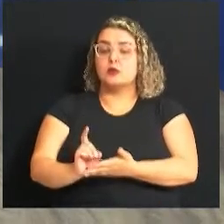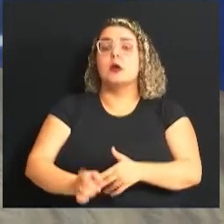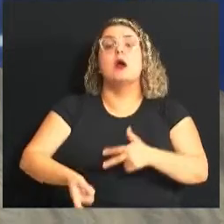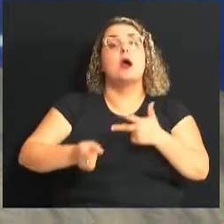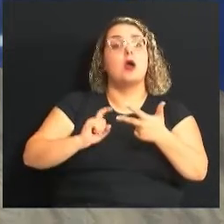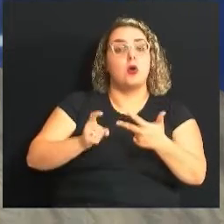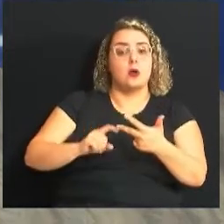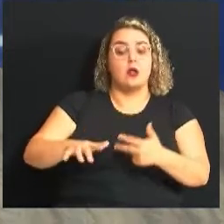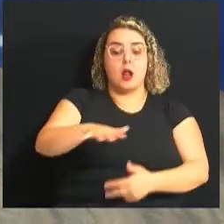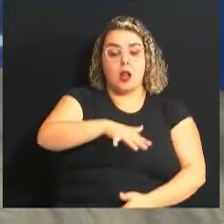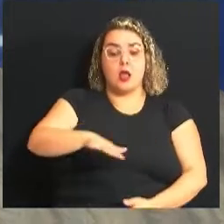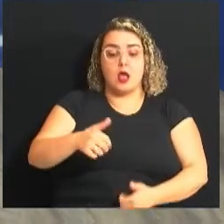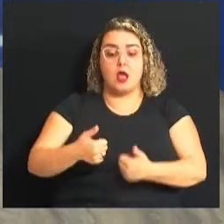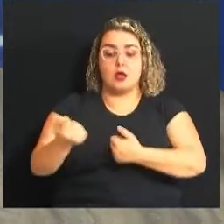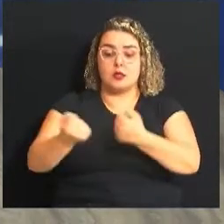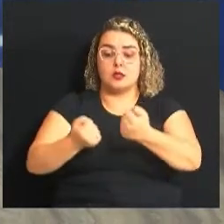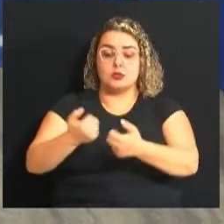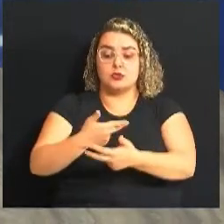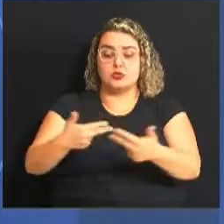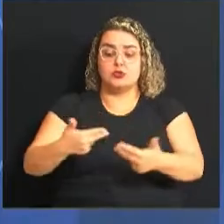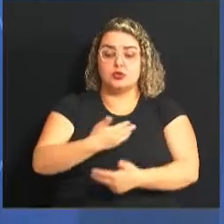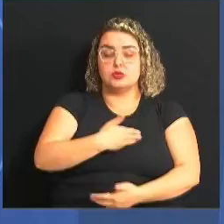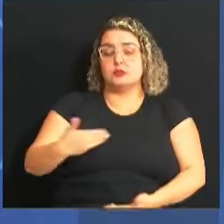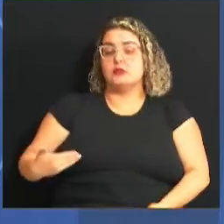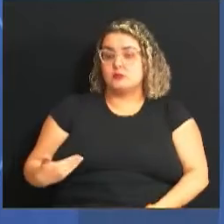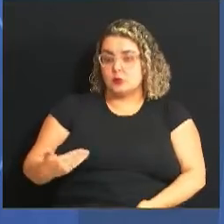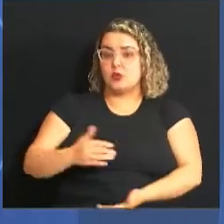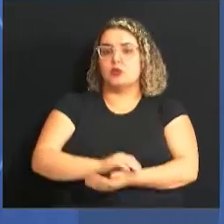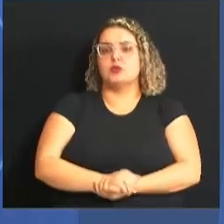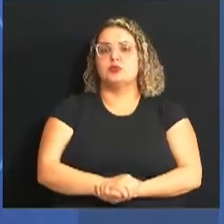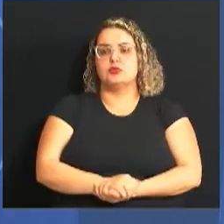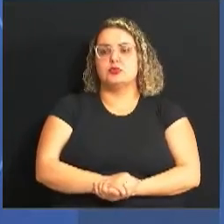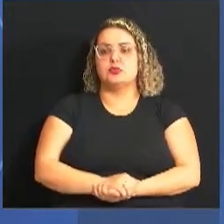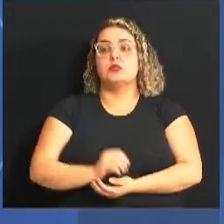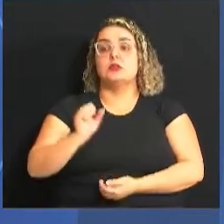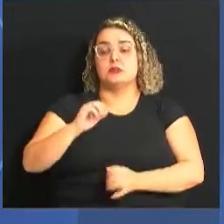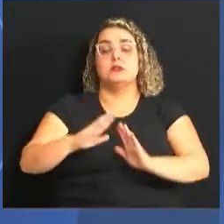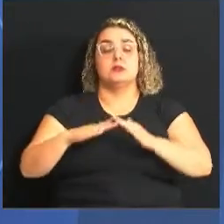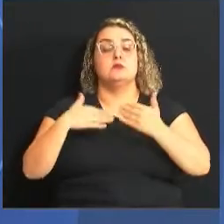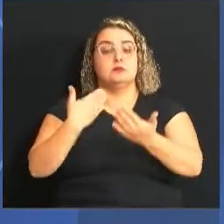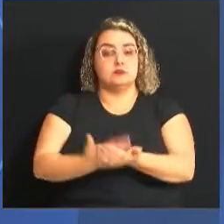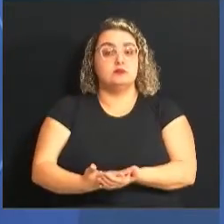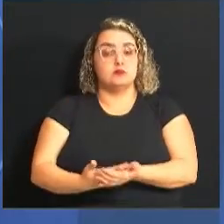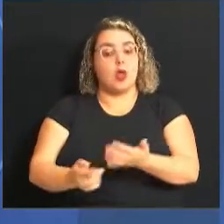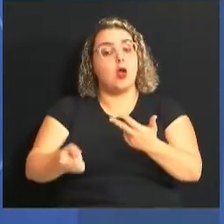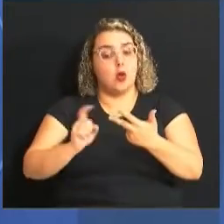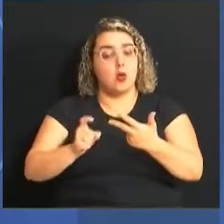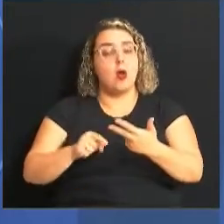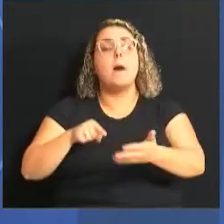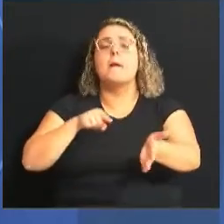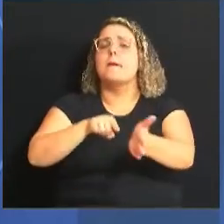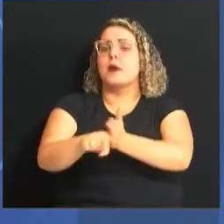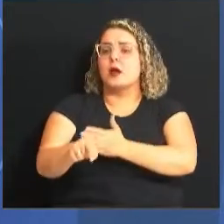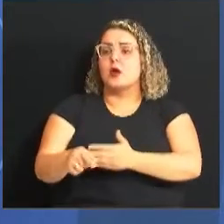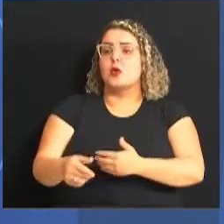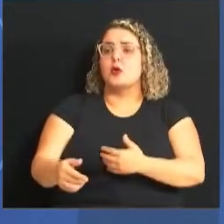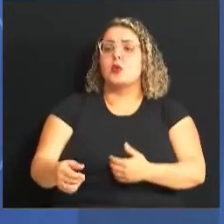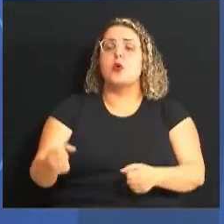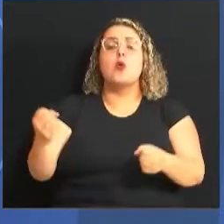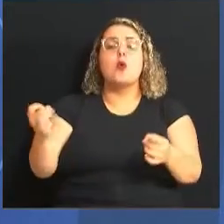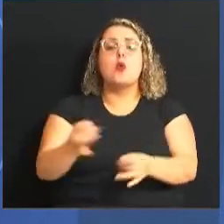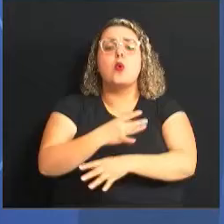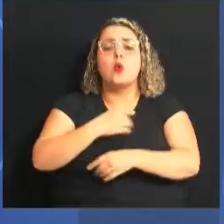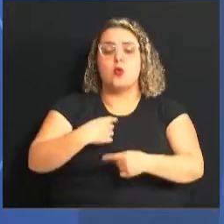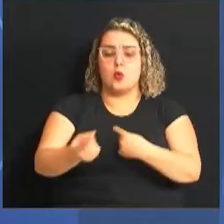na área de transporte. Sim, ele protocolou um requerimento ao Executivo questionando o término da obra do